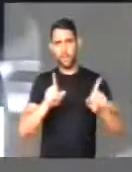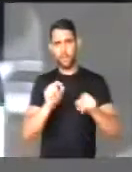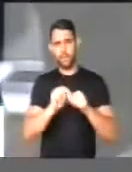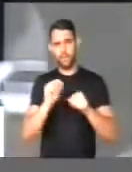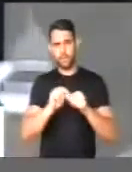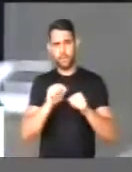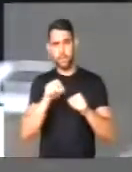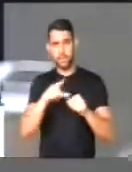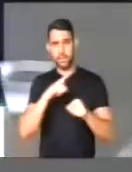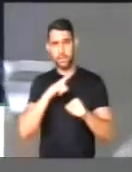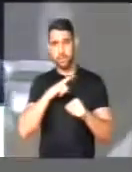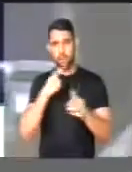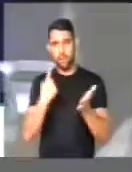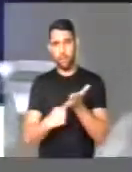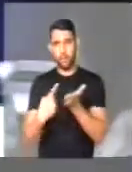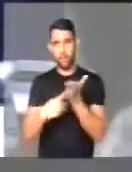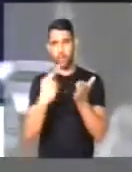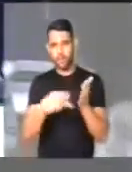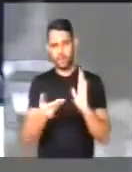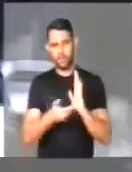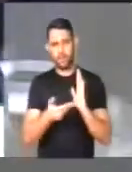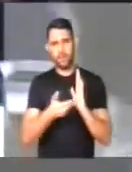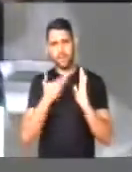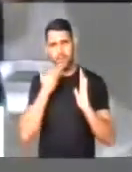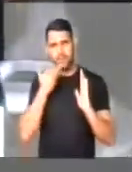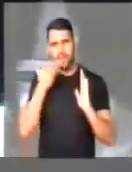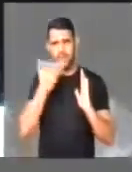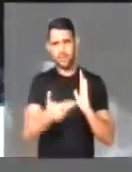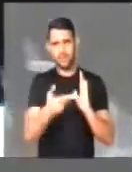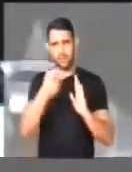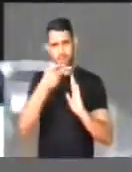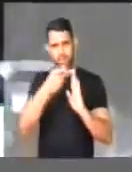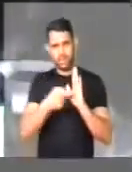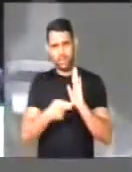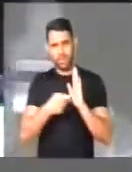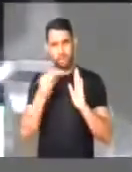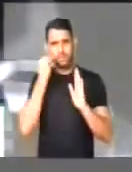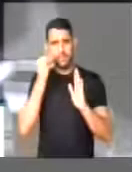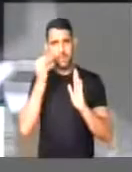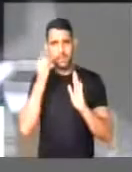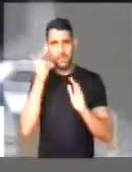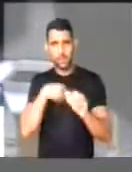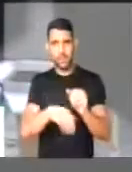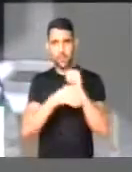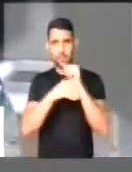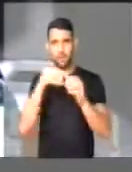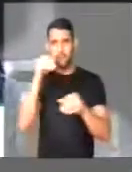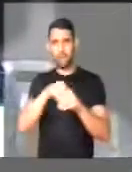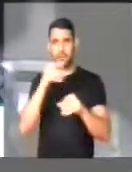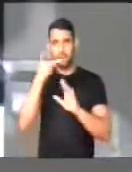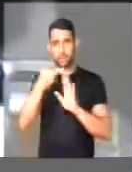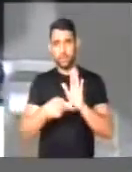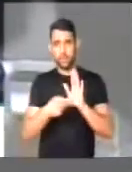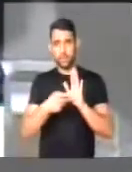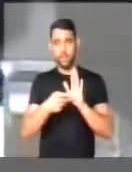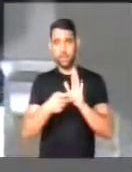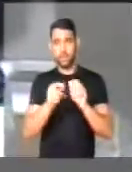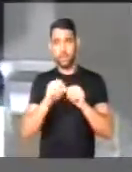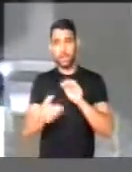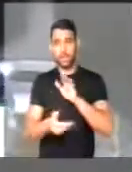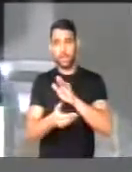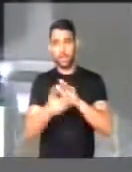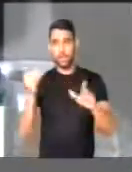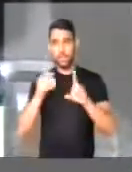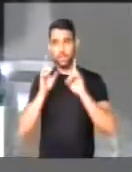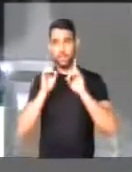fazer entendimento, esta Casa está apresentando um projeto e tentando assegurar a votação do projeto que